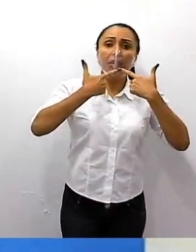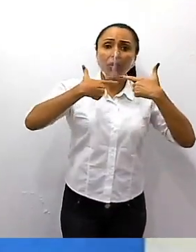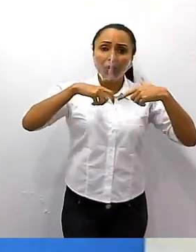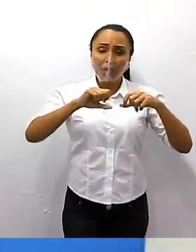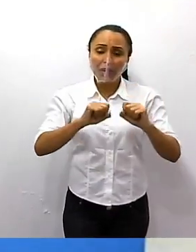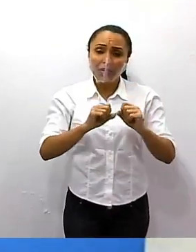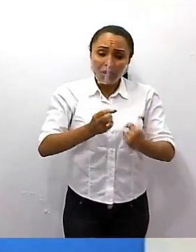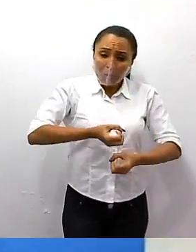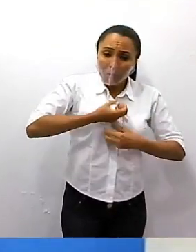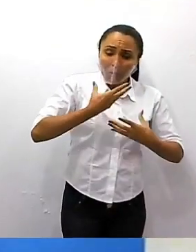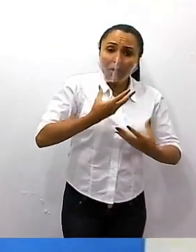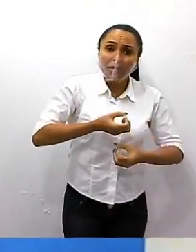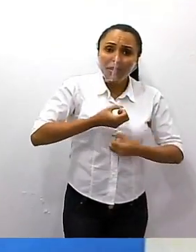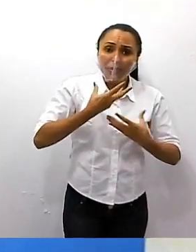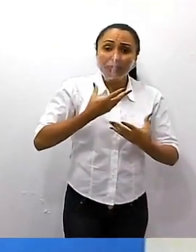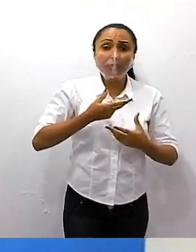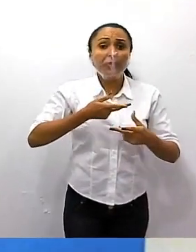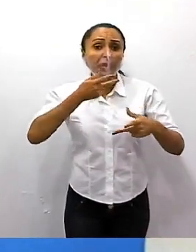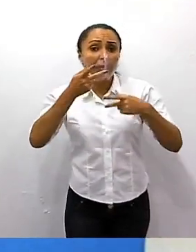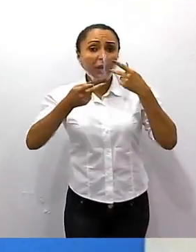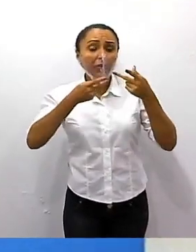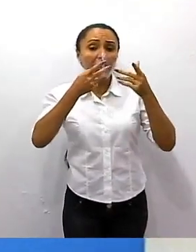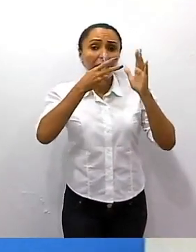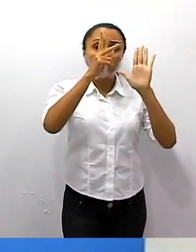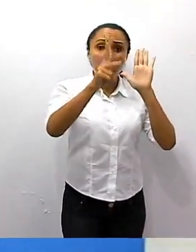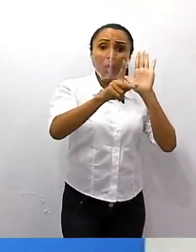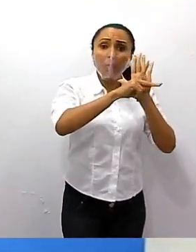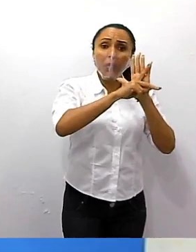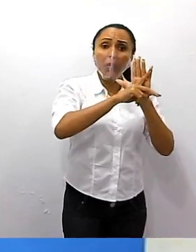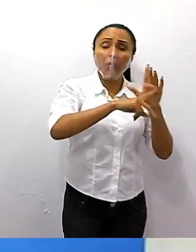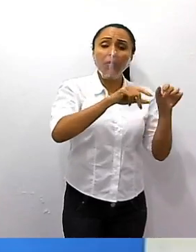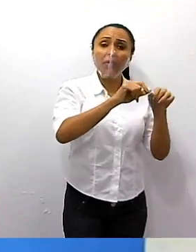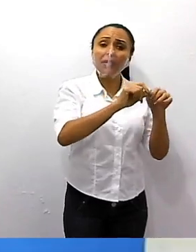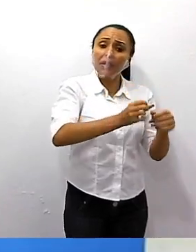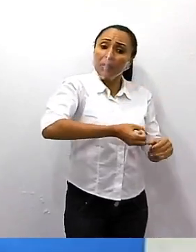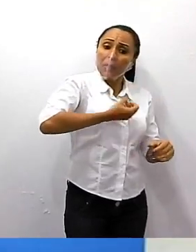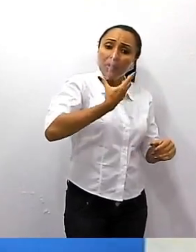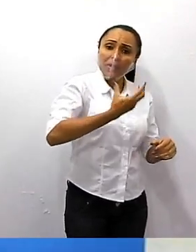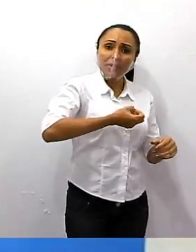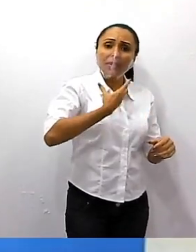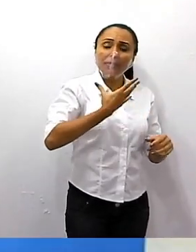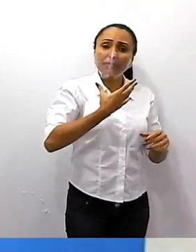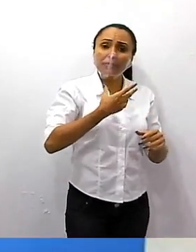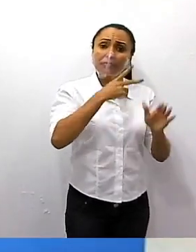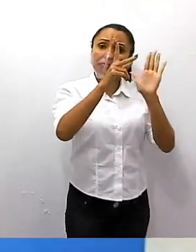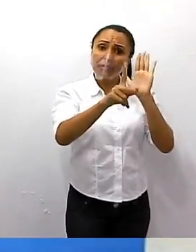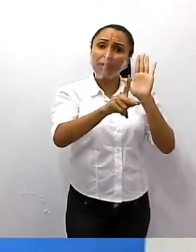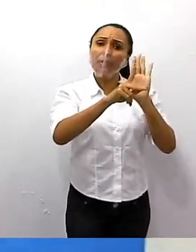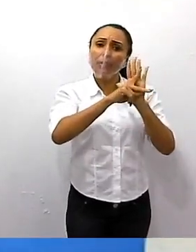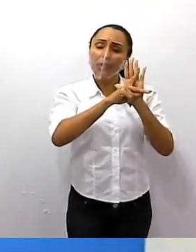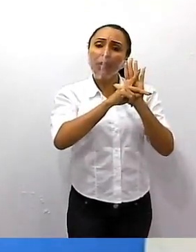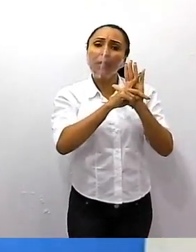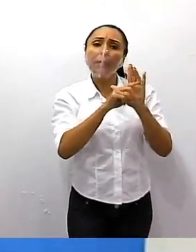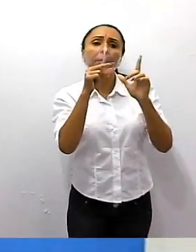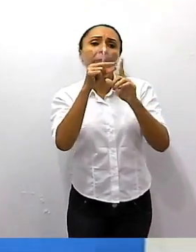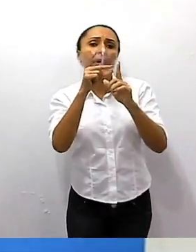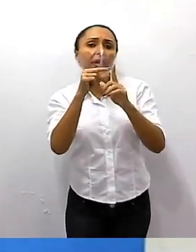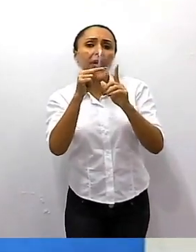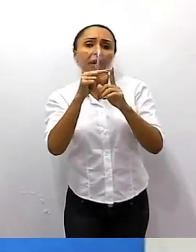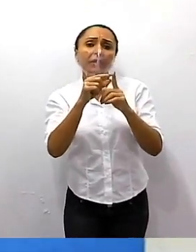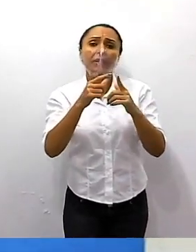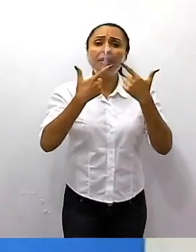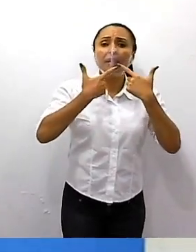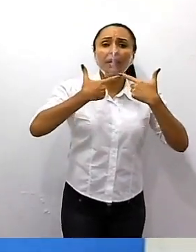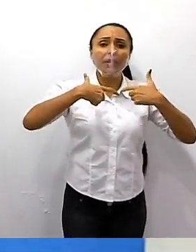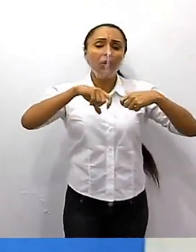da poesia para falar sobre o próprio fazer poético. Ele usa da palavra para falar da palavra, da